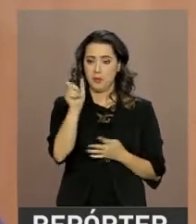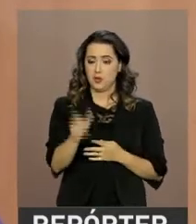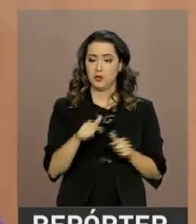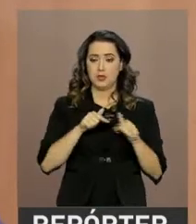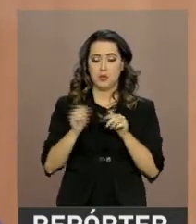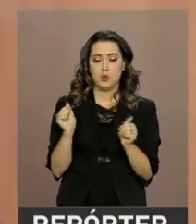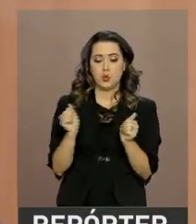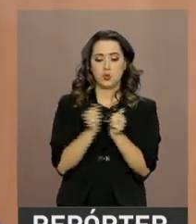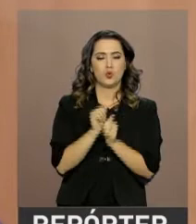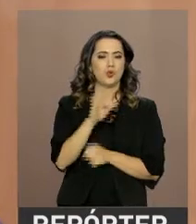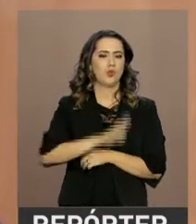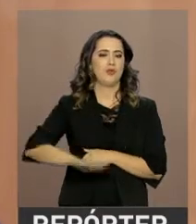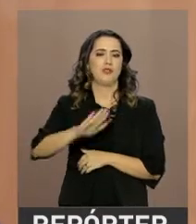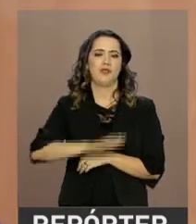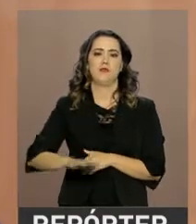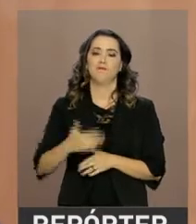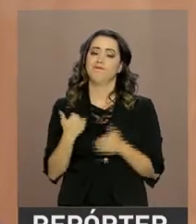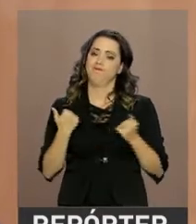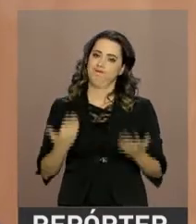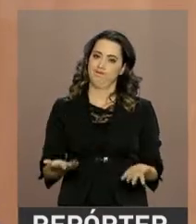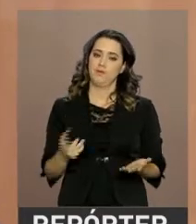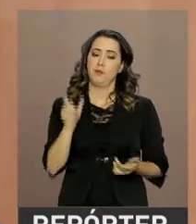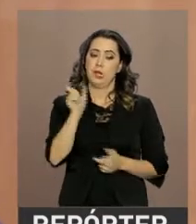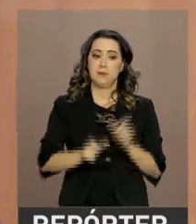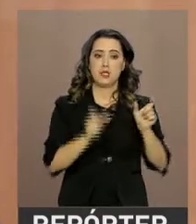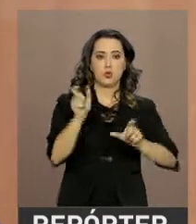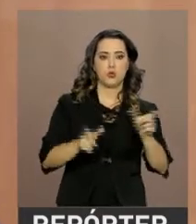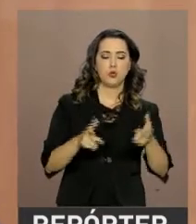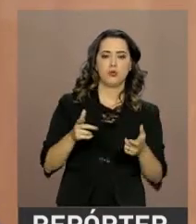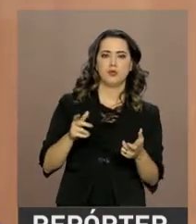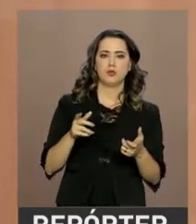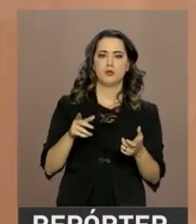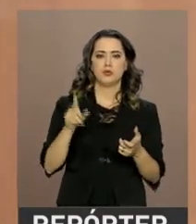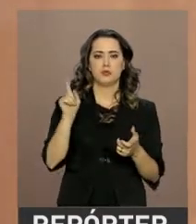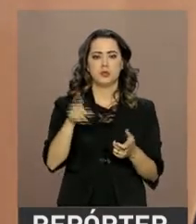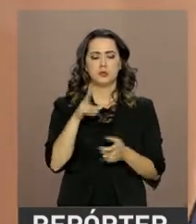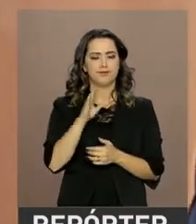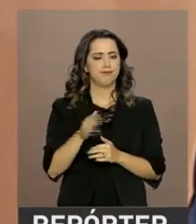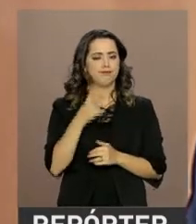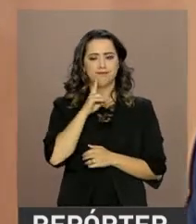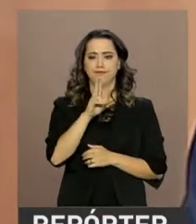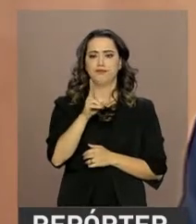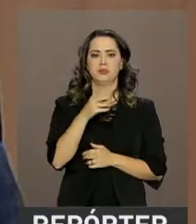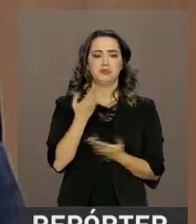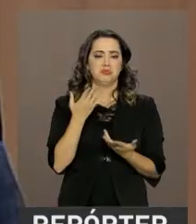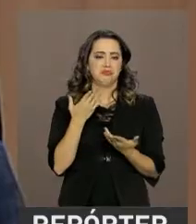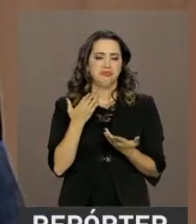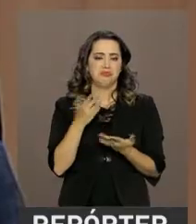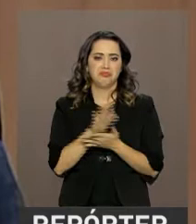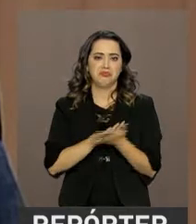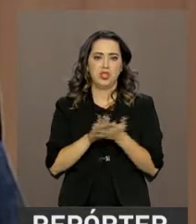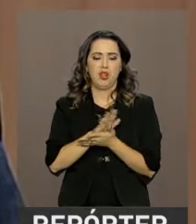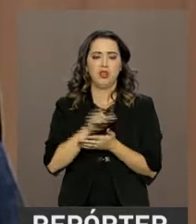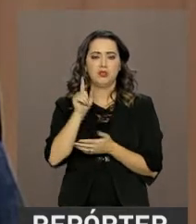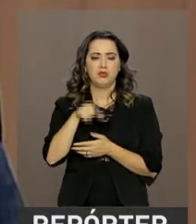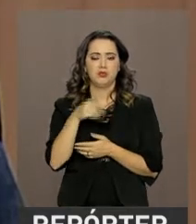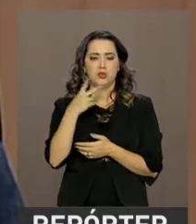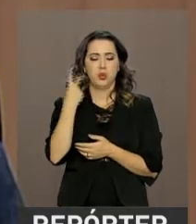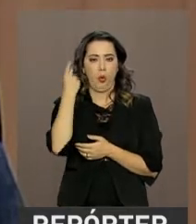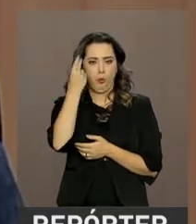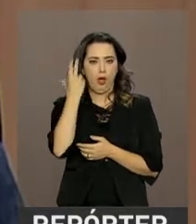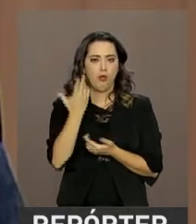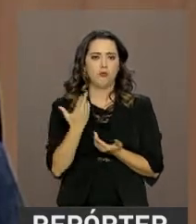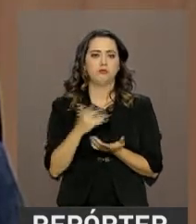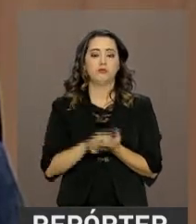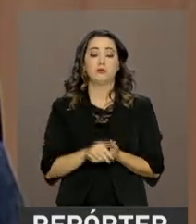público que trabalhava com crianças. Então, são pessoas acima de qualquer suspeita. O ministro Raul Jungmann lembrou que,